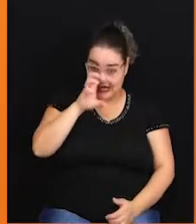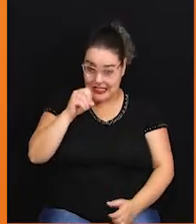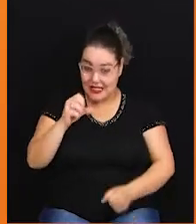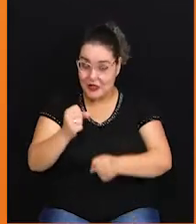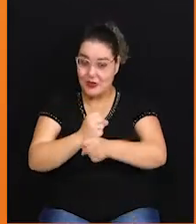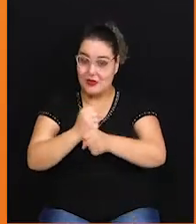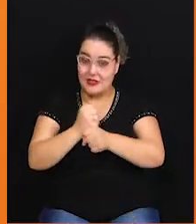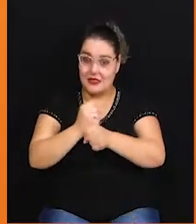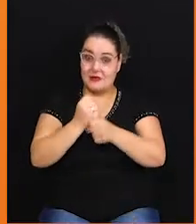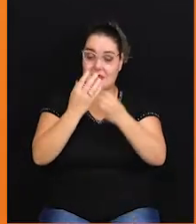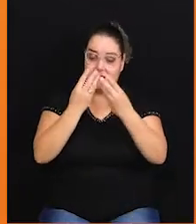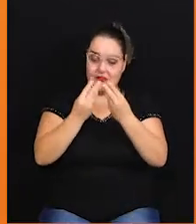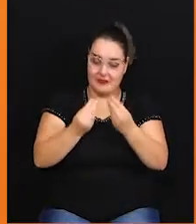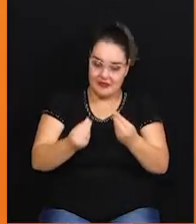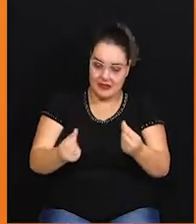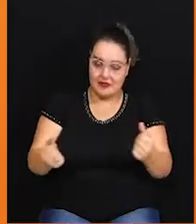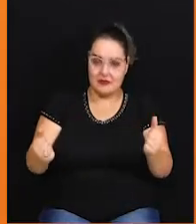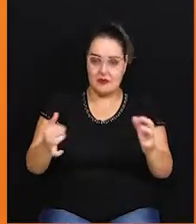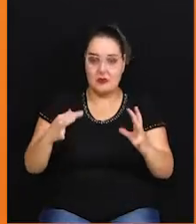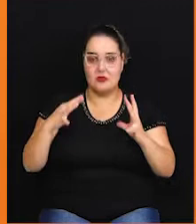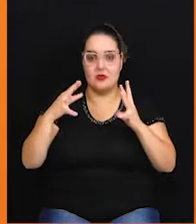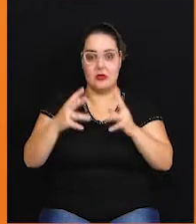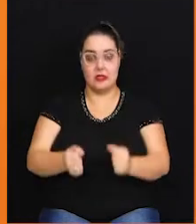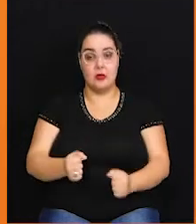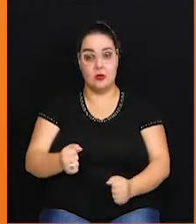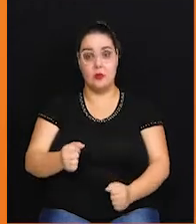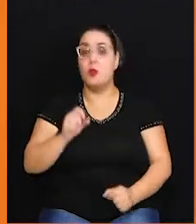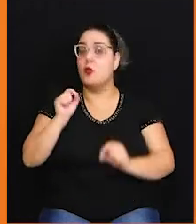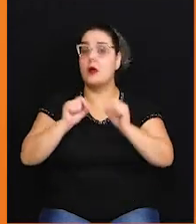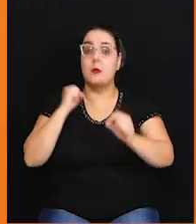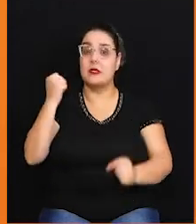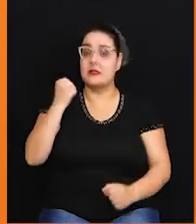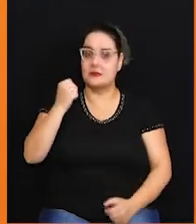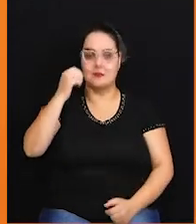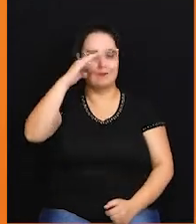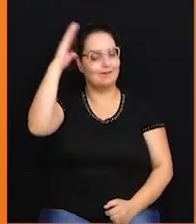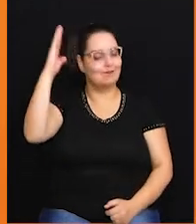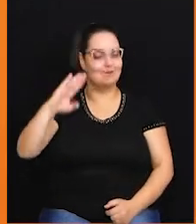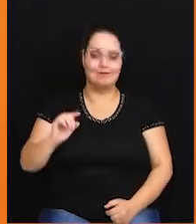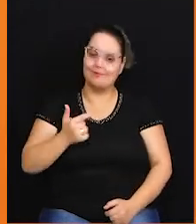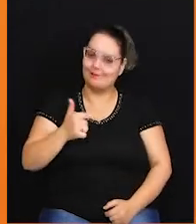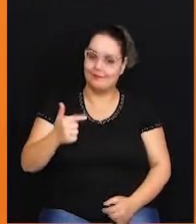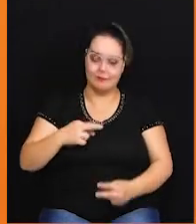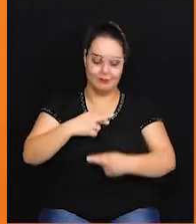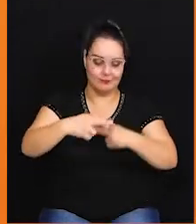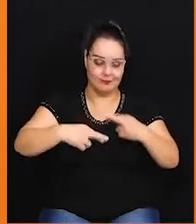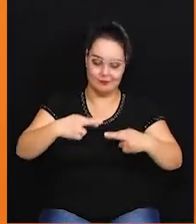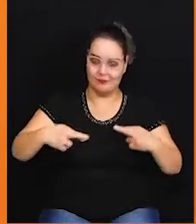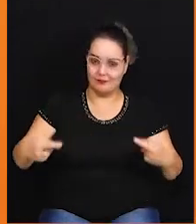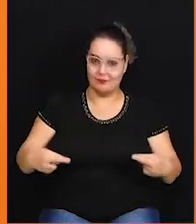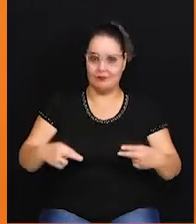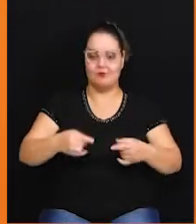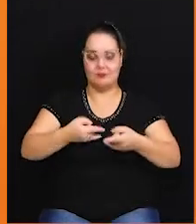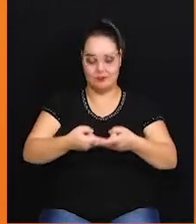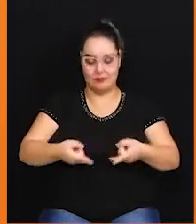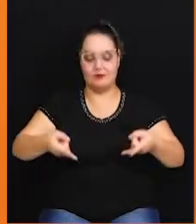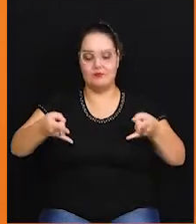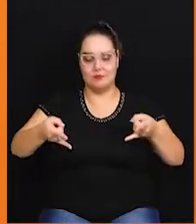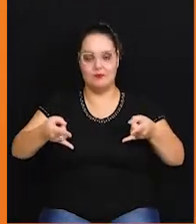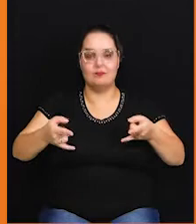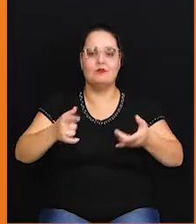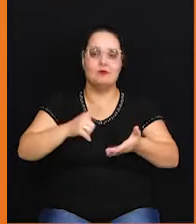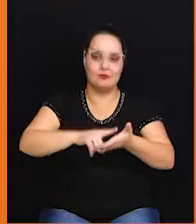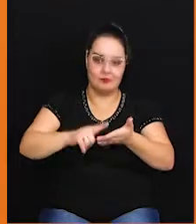decomposição completa. O que que é o mais grave disso? O Brasil ainda não tem um sistema de reciclagem de absorventes